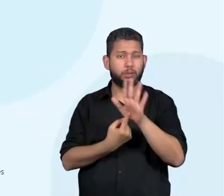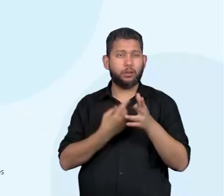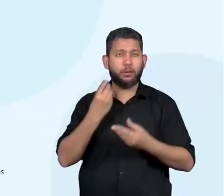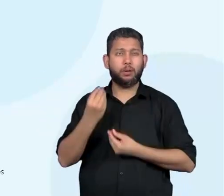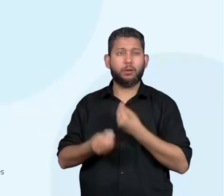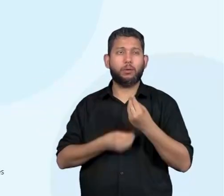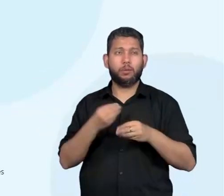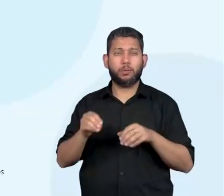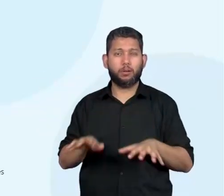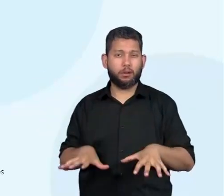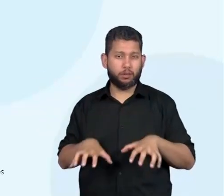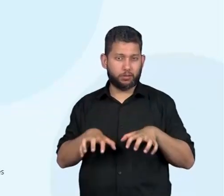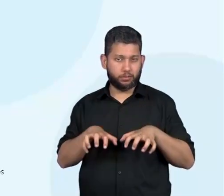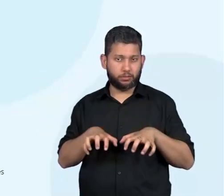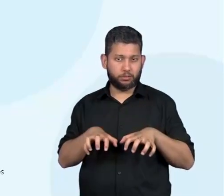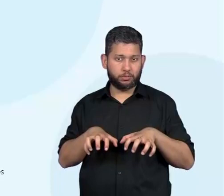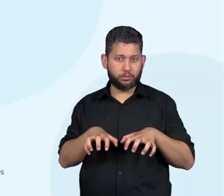aí